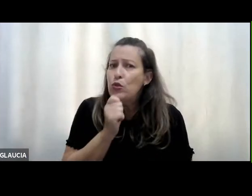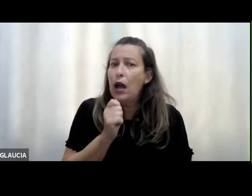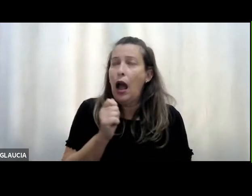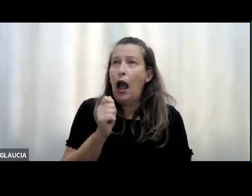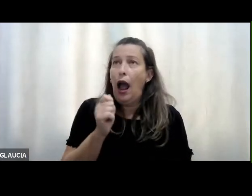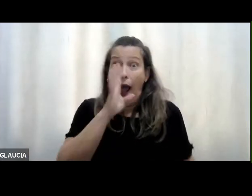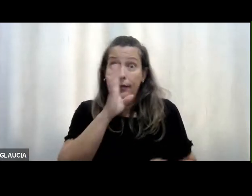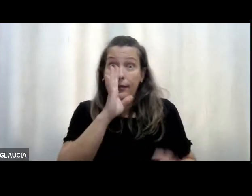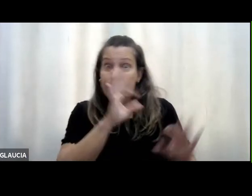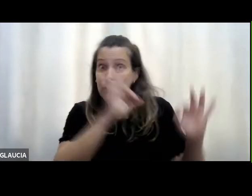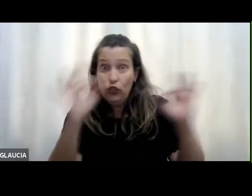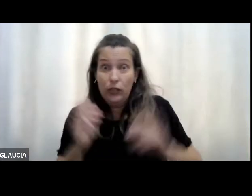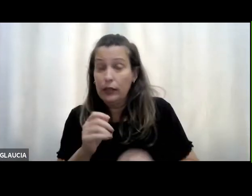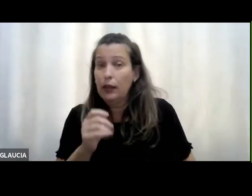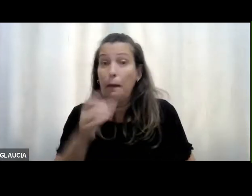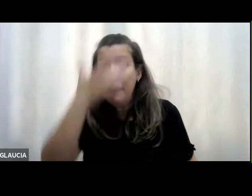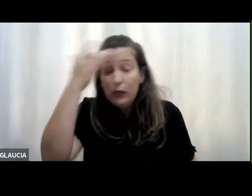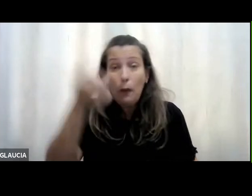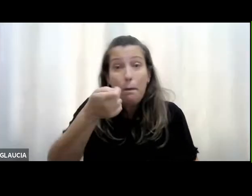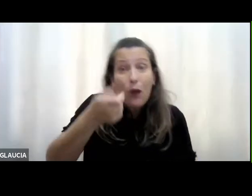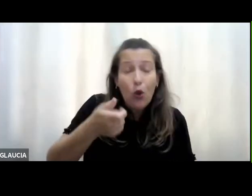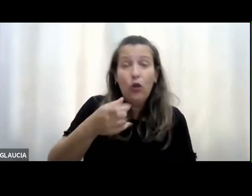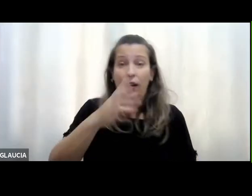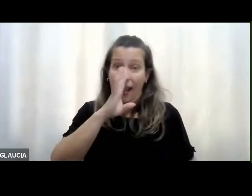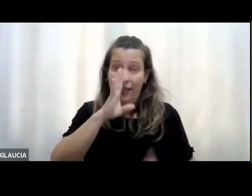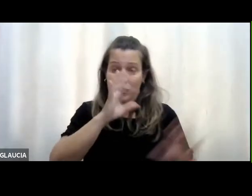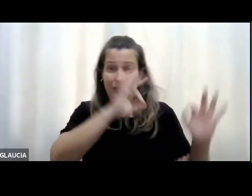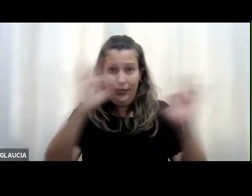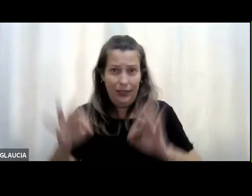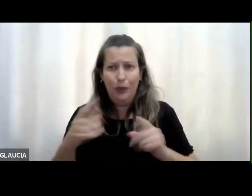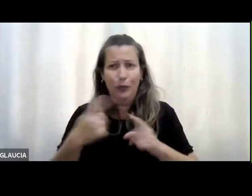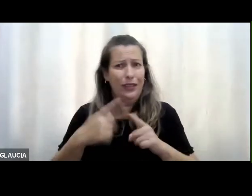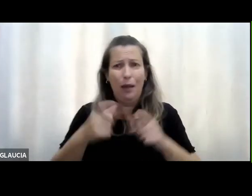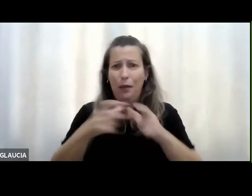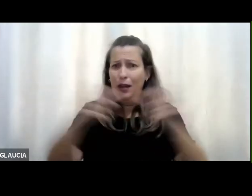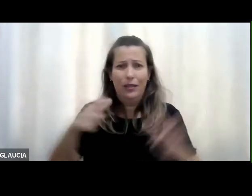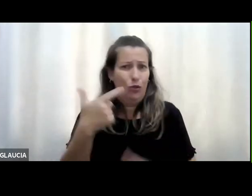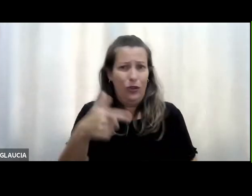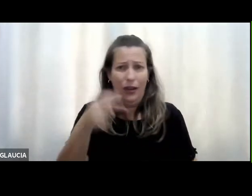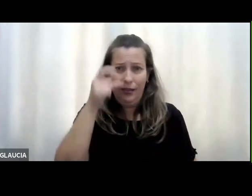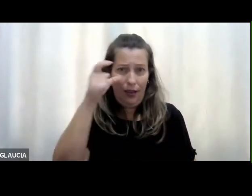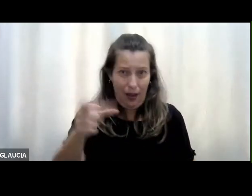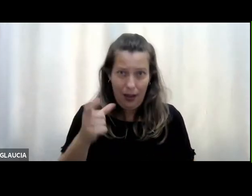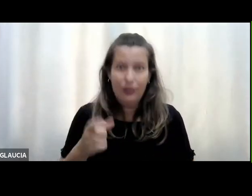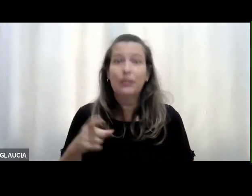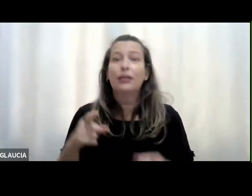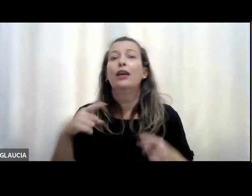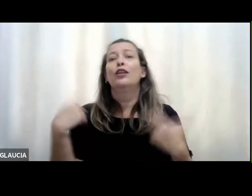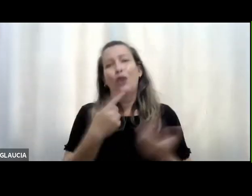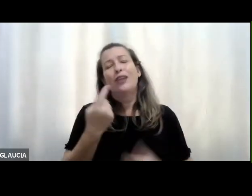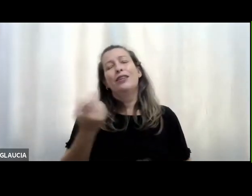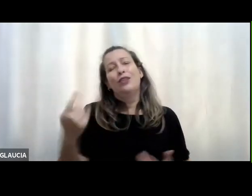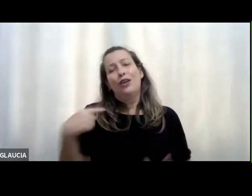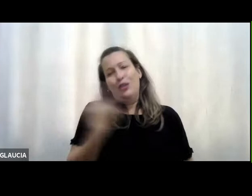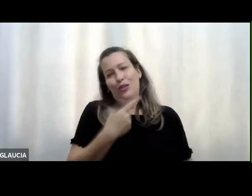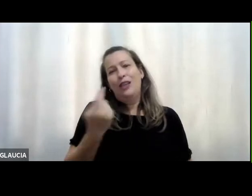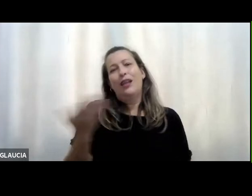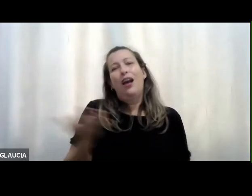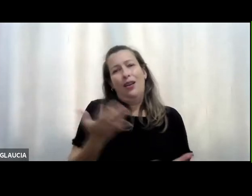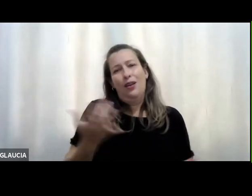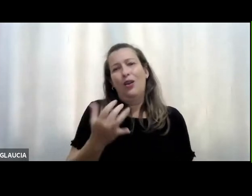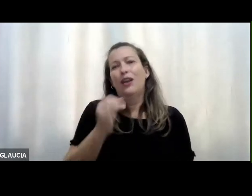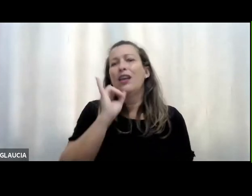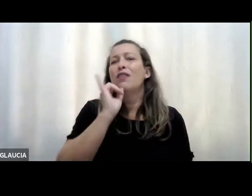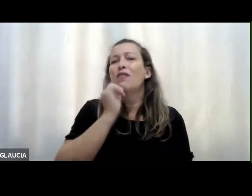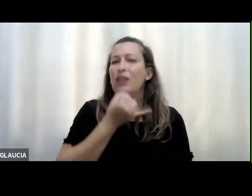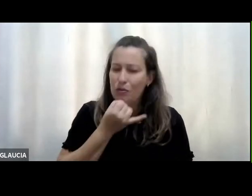interesse. E a gente agora, muito recentemente, o Canal Saúde percebeu isso. Vou trazer para vocês uma